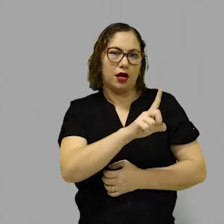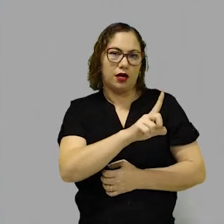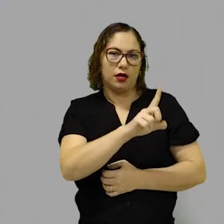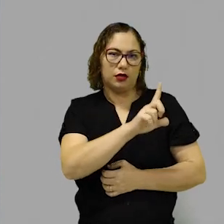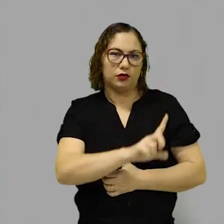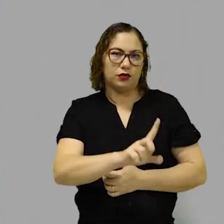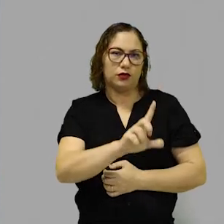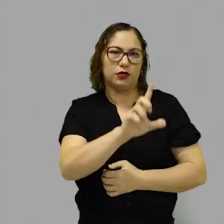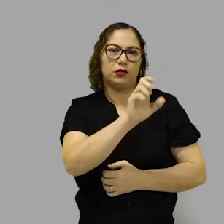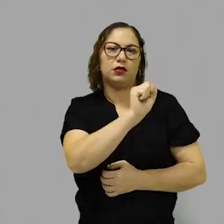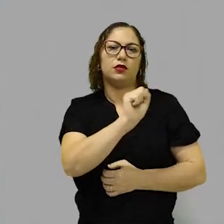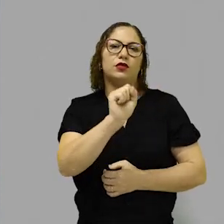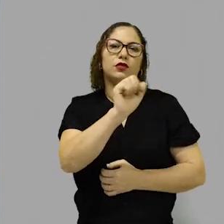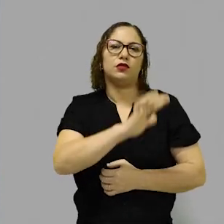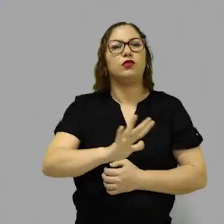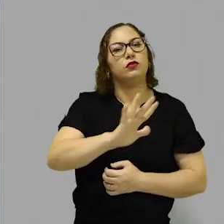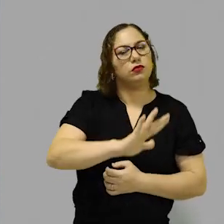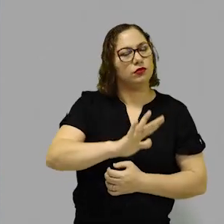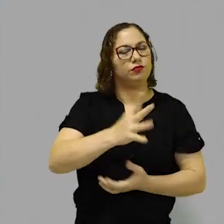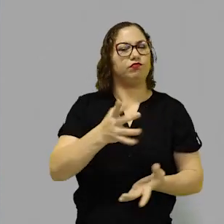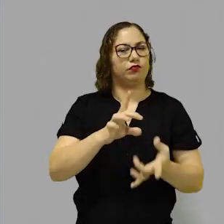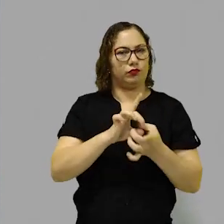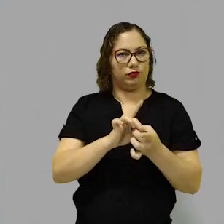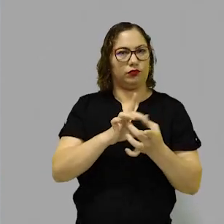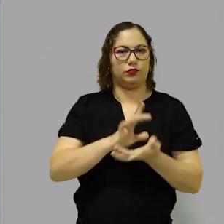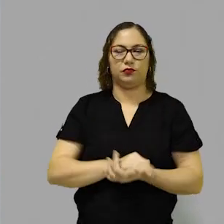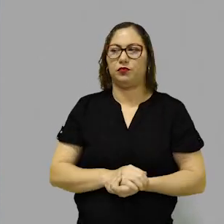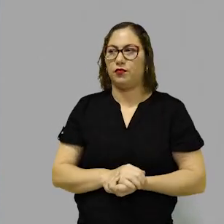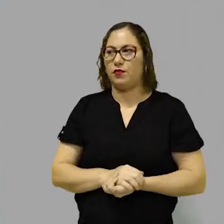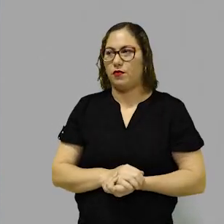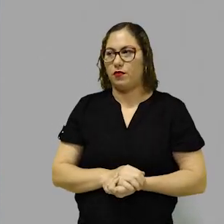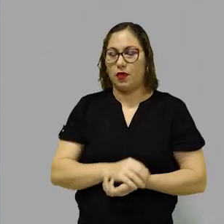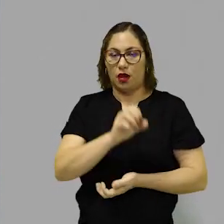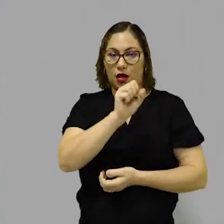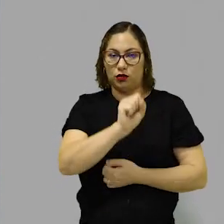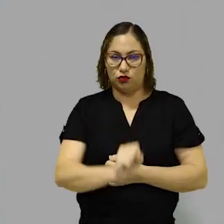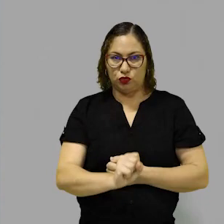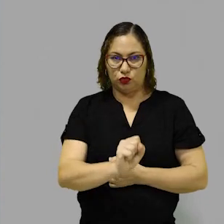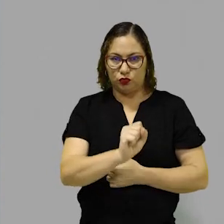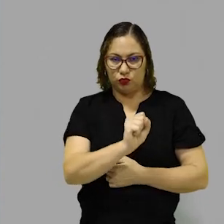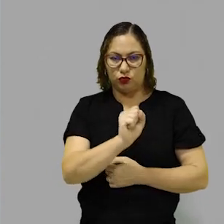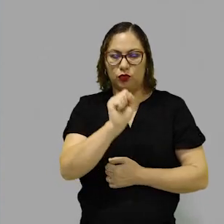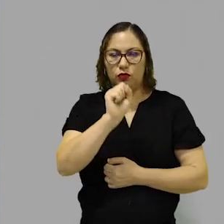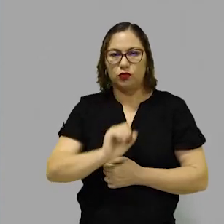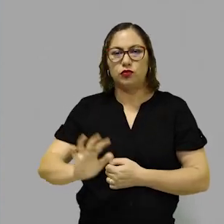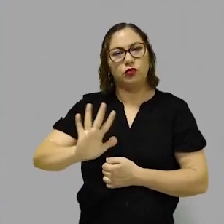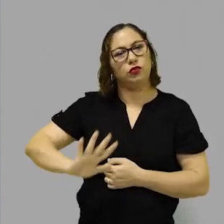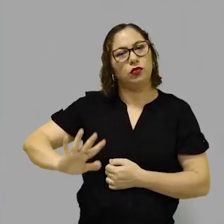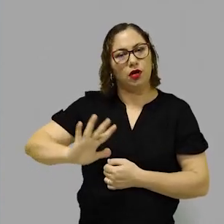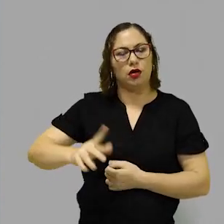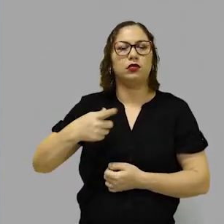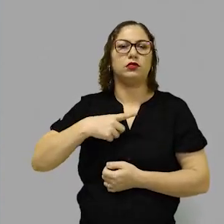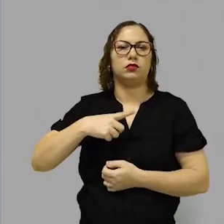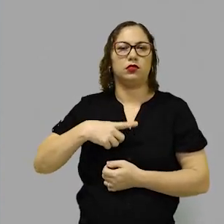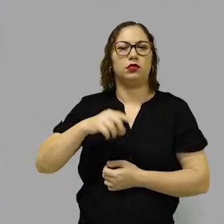leste-sudeste. Entre o sul e o sudeste, temos o ponto